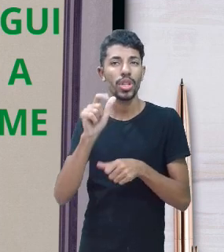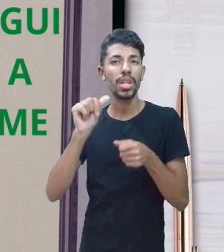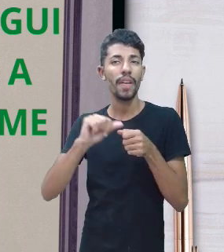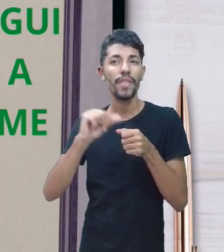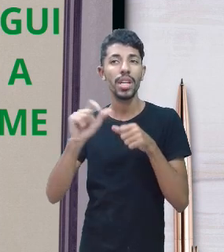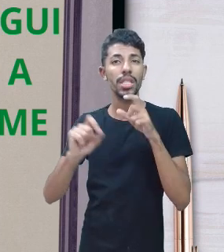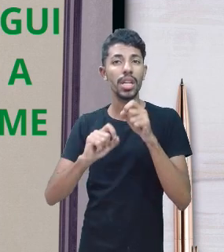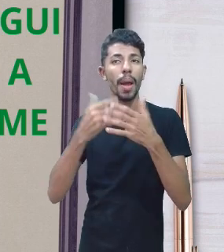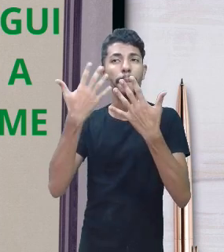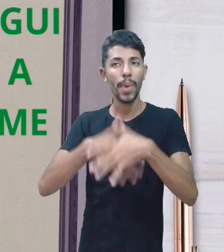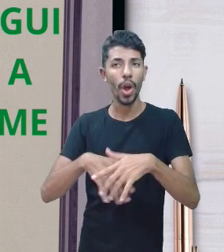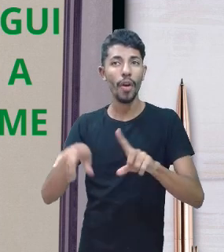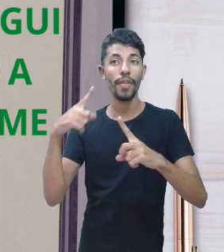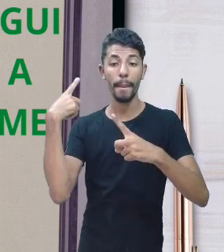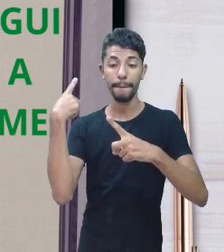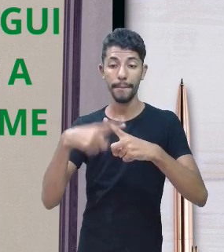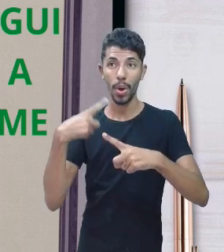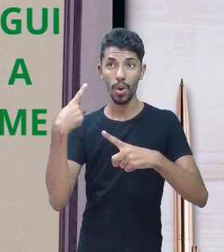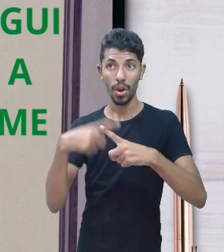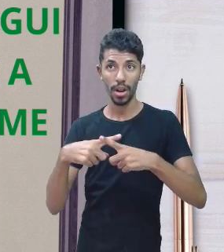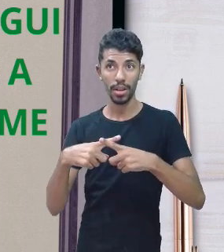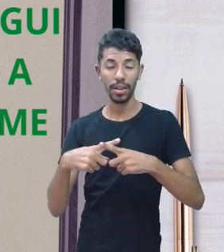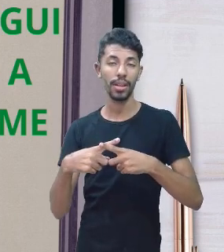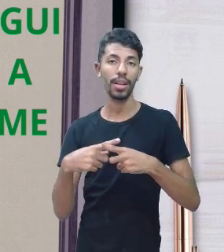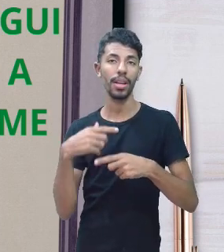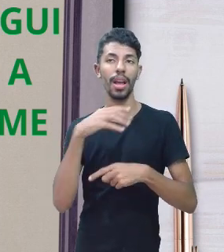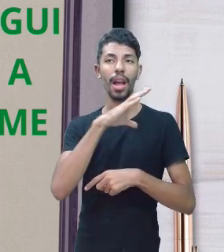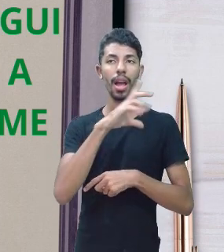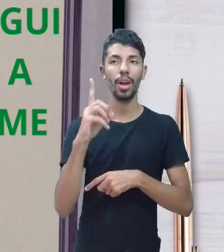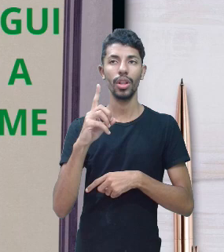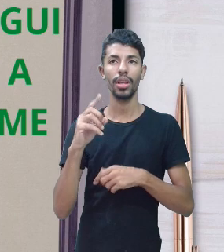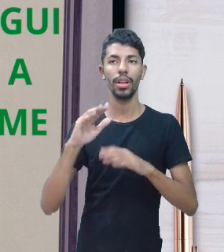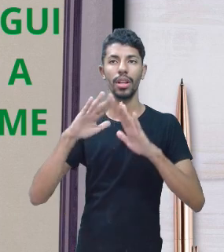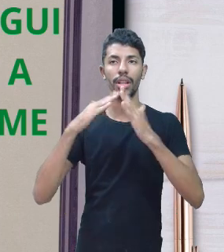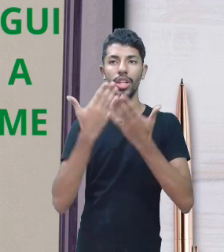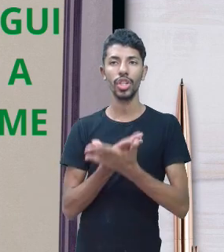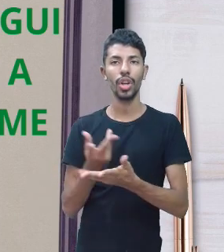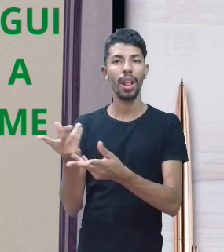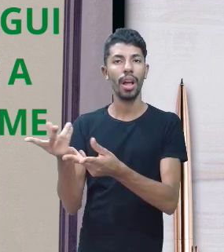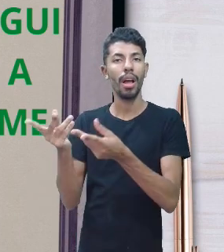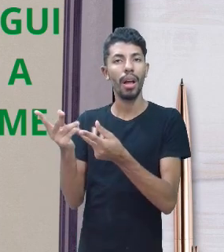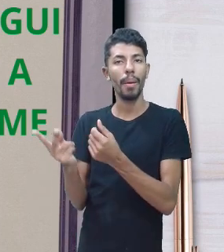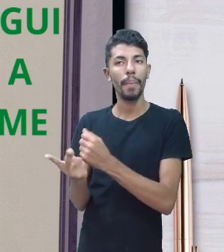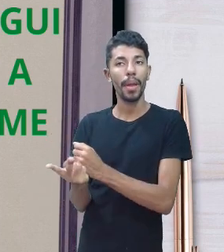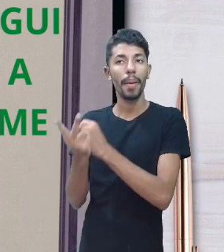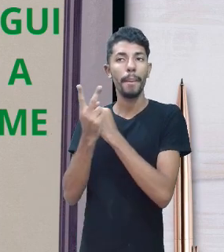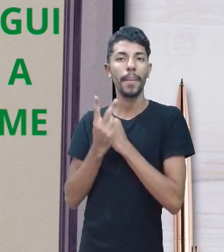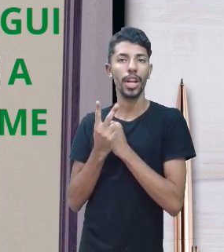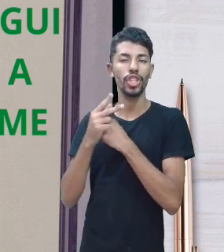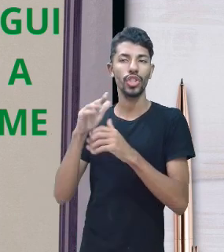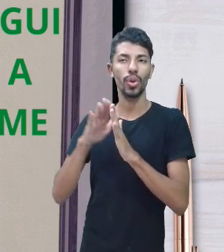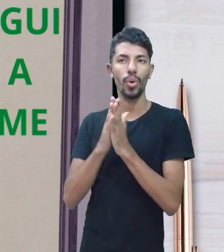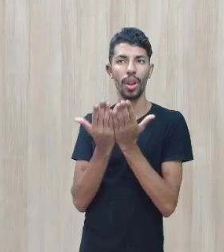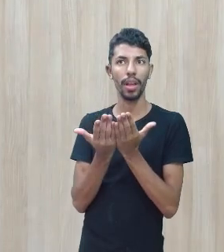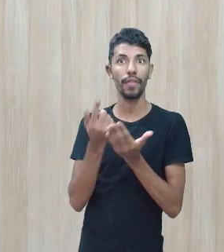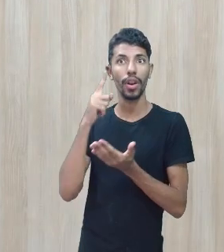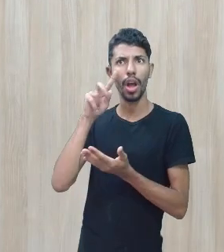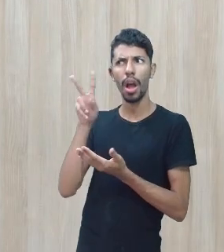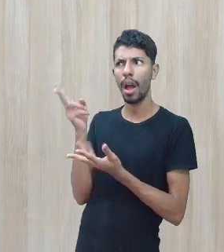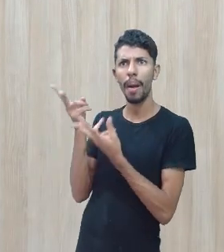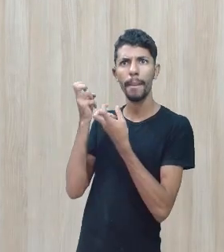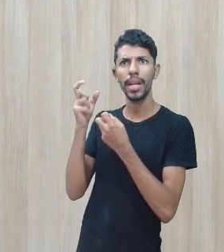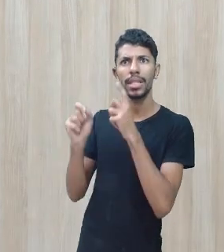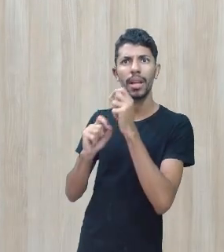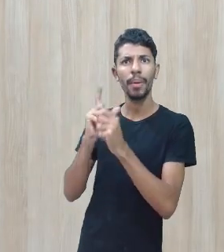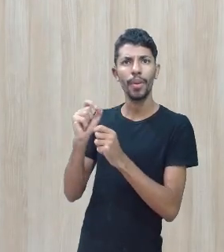simulado, porque a coordenadora da escola me emprestou o livro. Olha só aqui a conjunção,